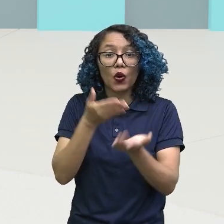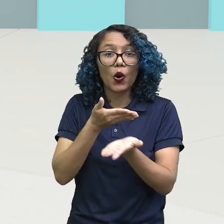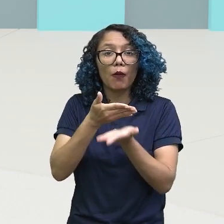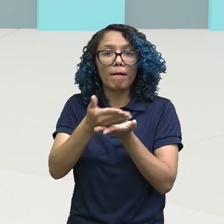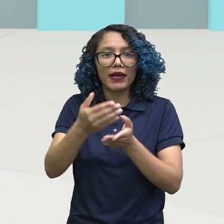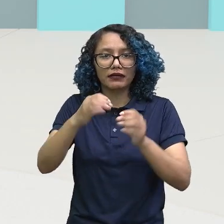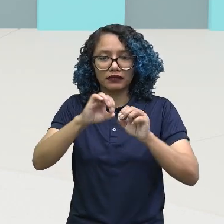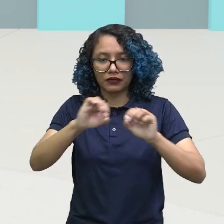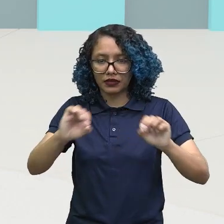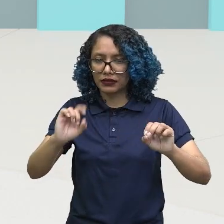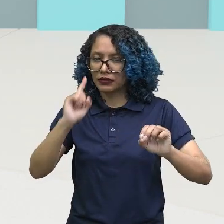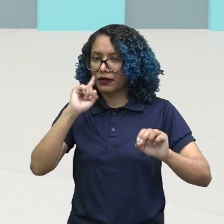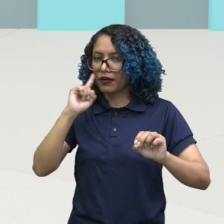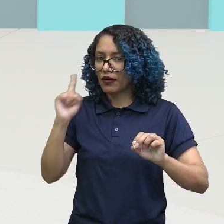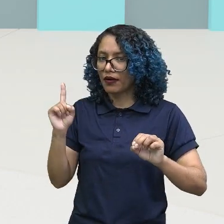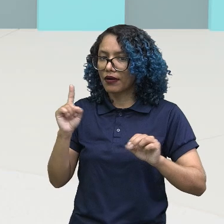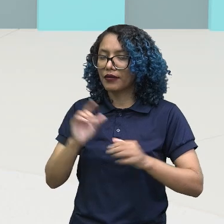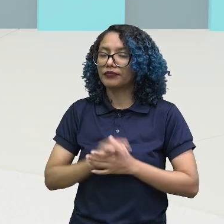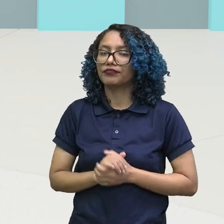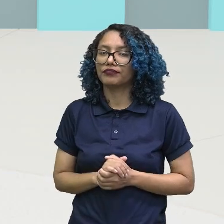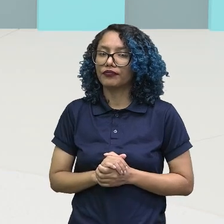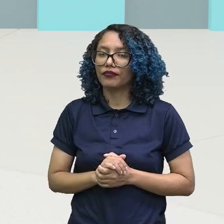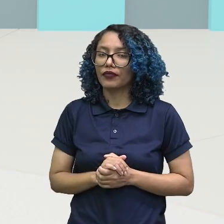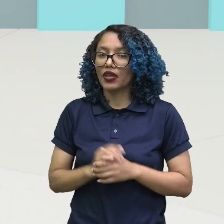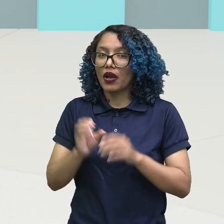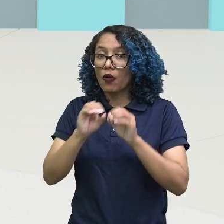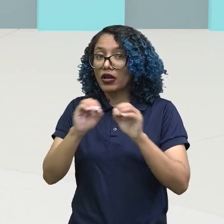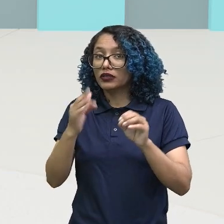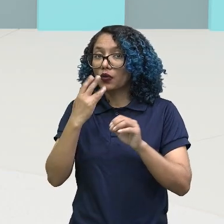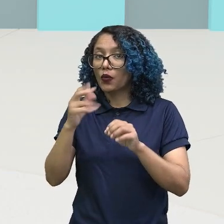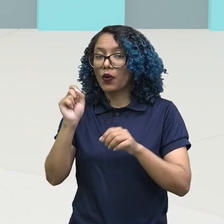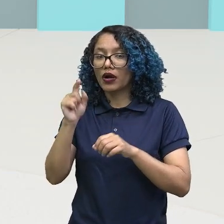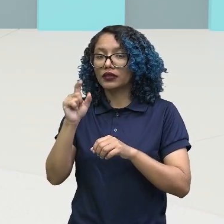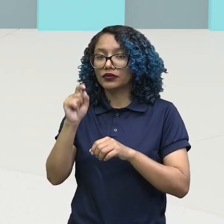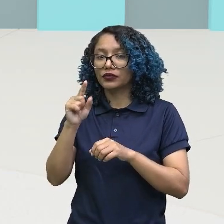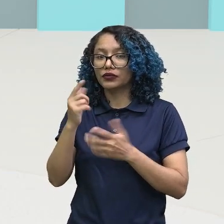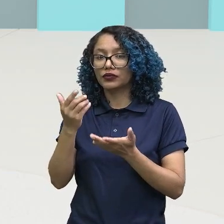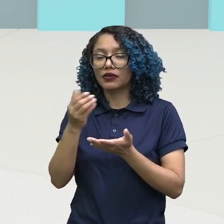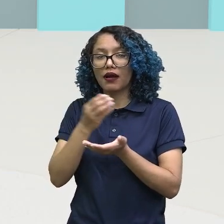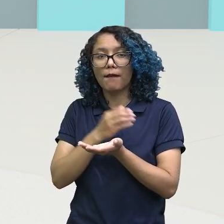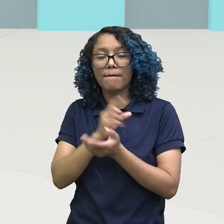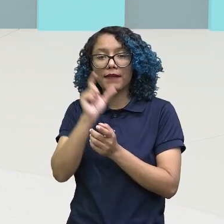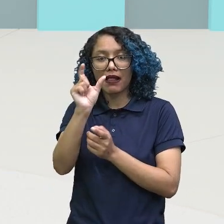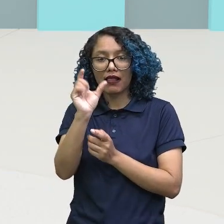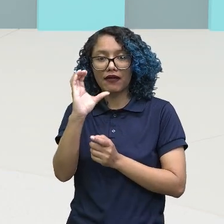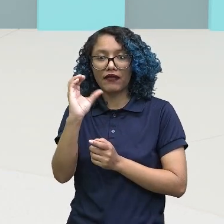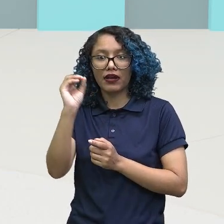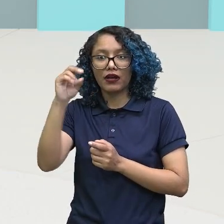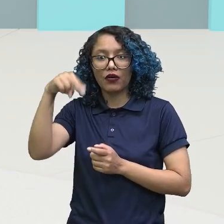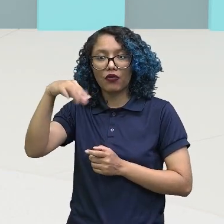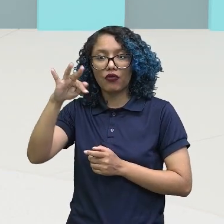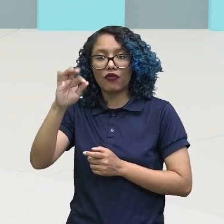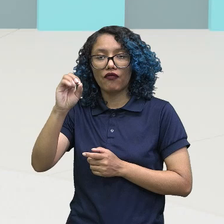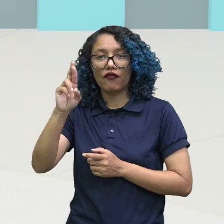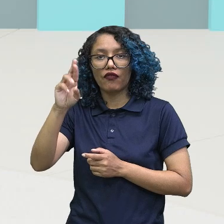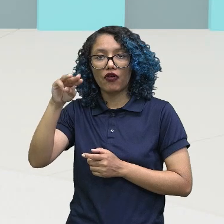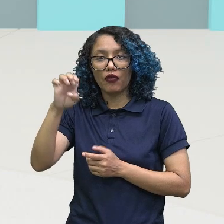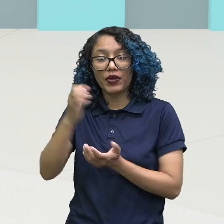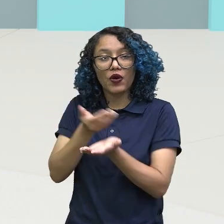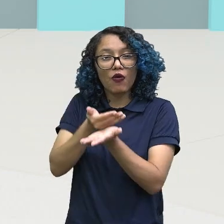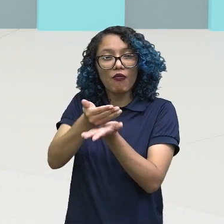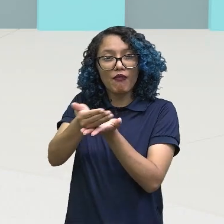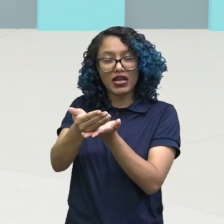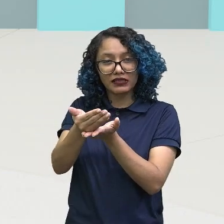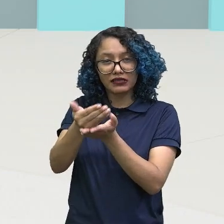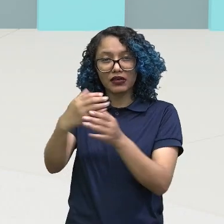oração. Observe que a palavra conforme está iniciando a oração subordinada. Então, quando você observar